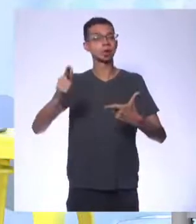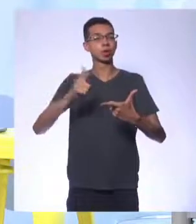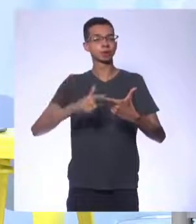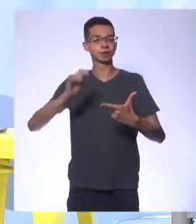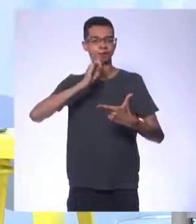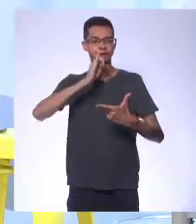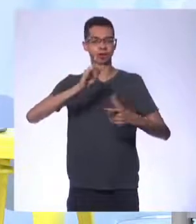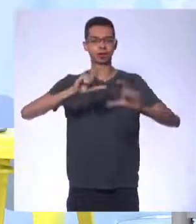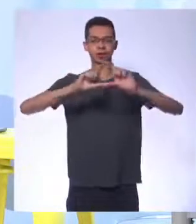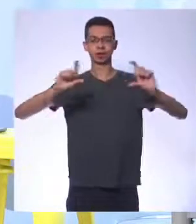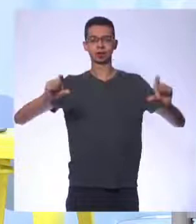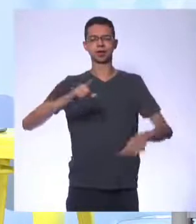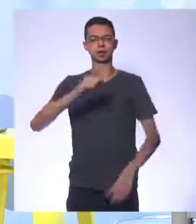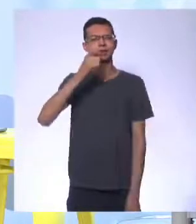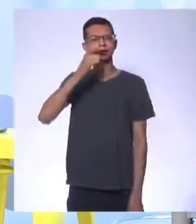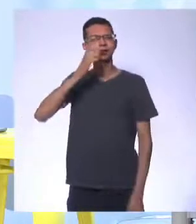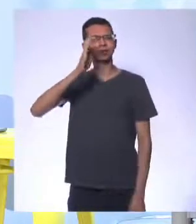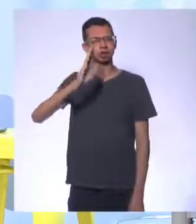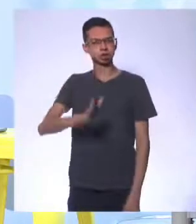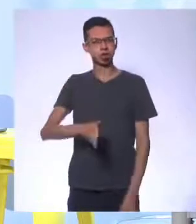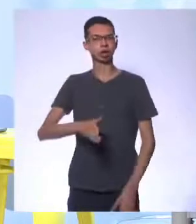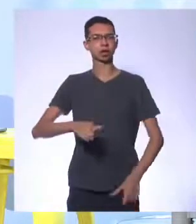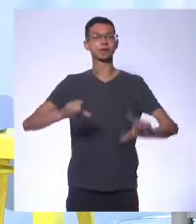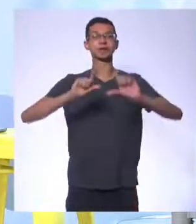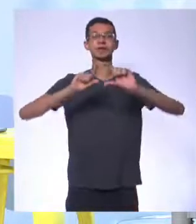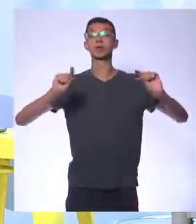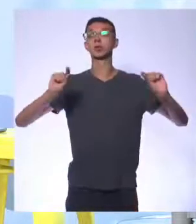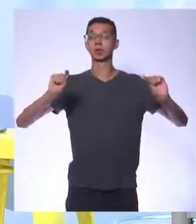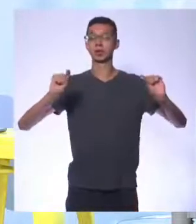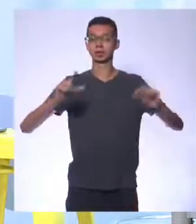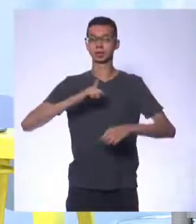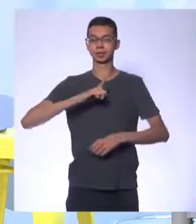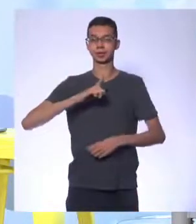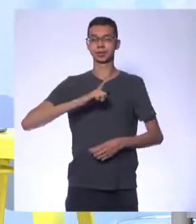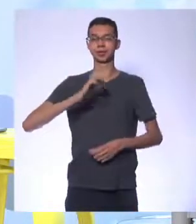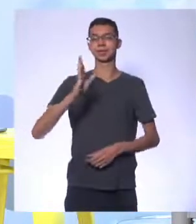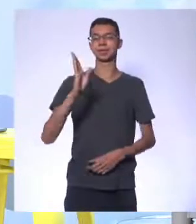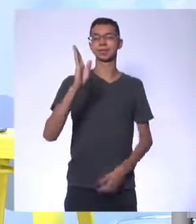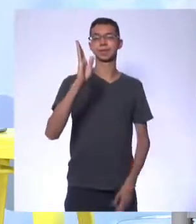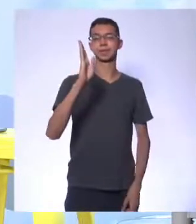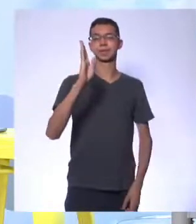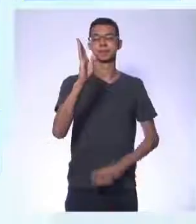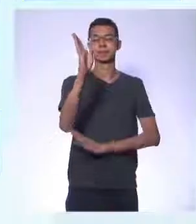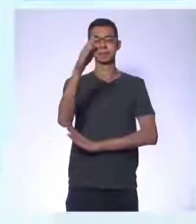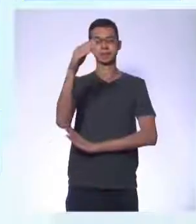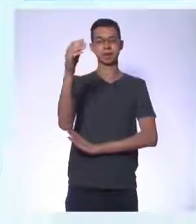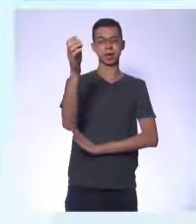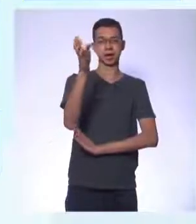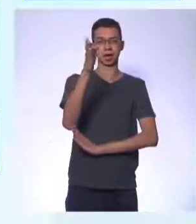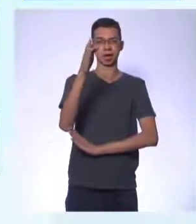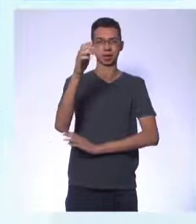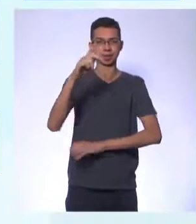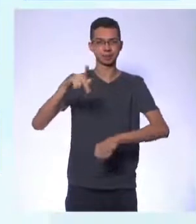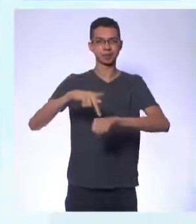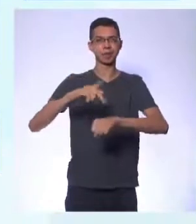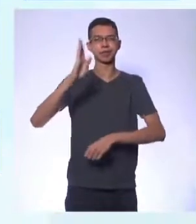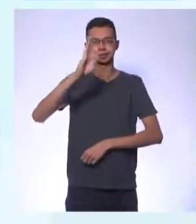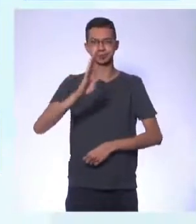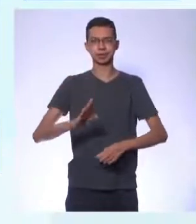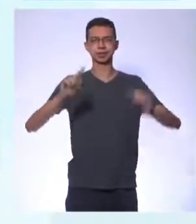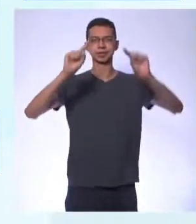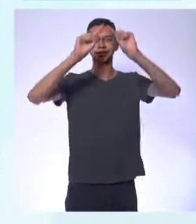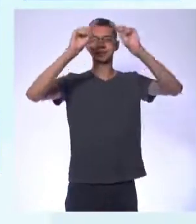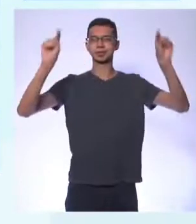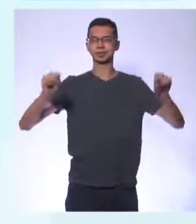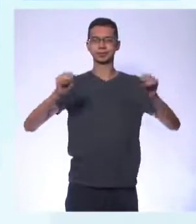veem em toda parte, que é a frase que está na nossa bandeira nacional: ordem e progresso. De onde vem